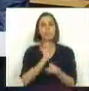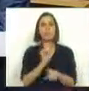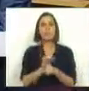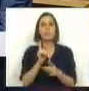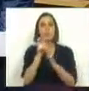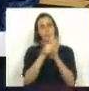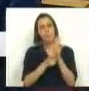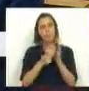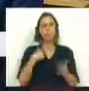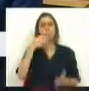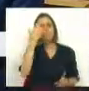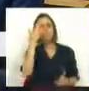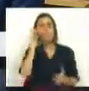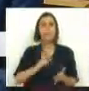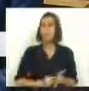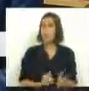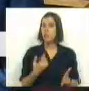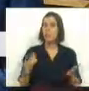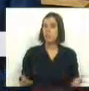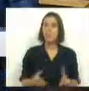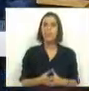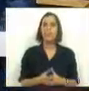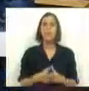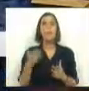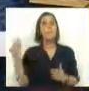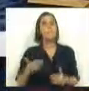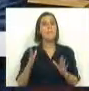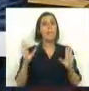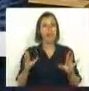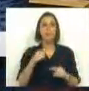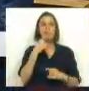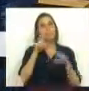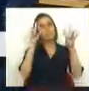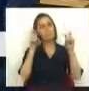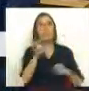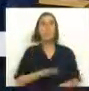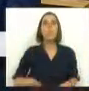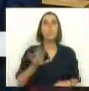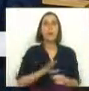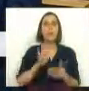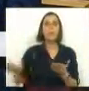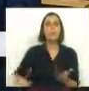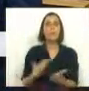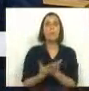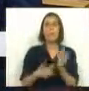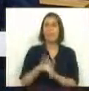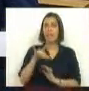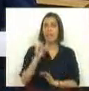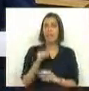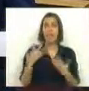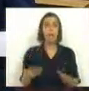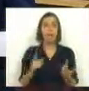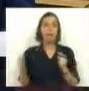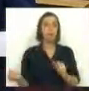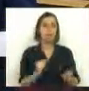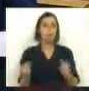em aspectos que consideramos indispensáveis e que merecem uma abordagem no âmbito da proposta de lei ora em